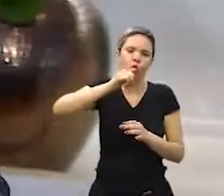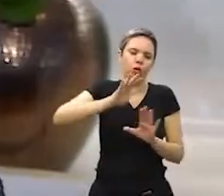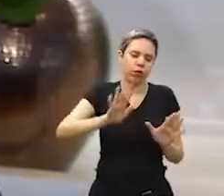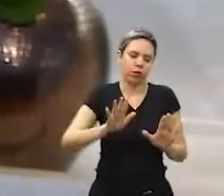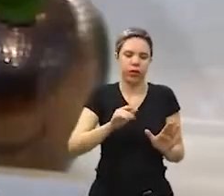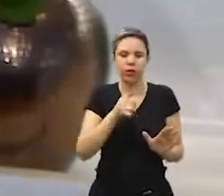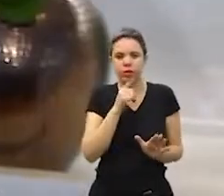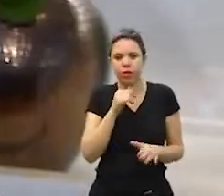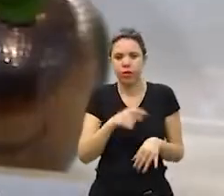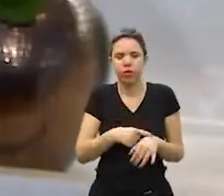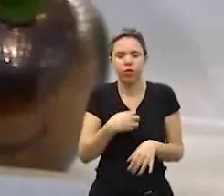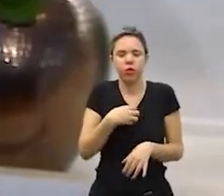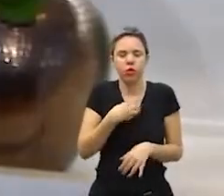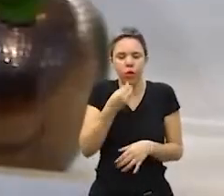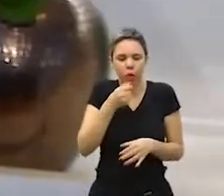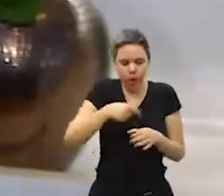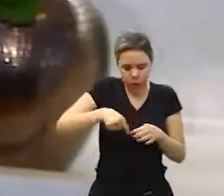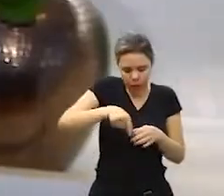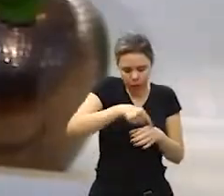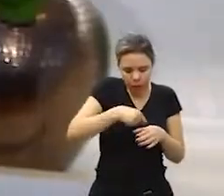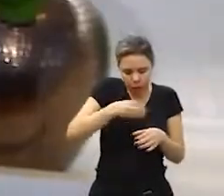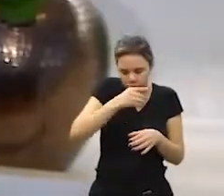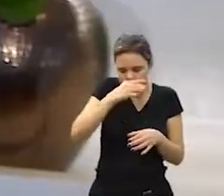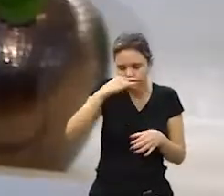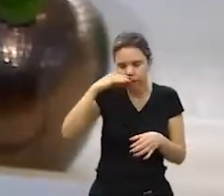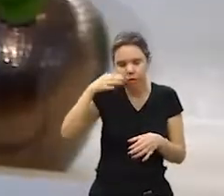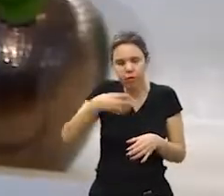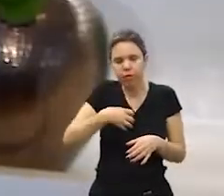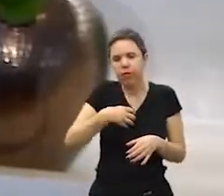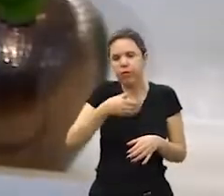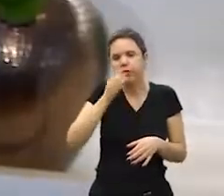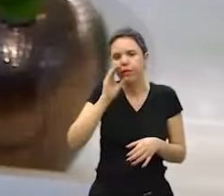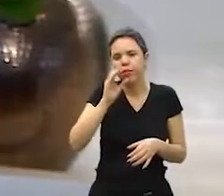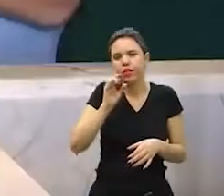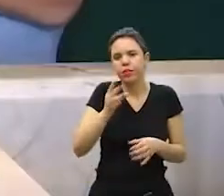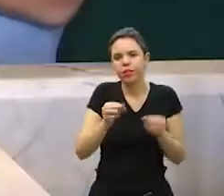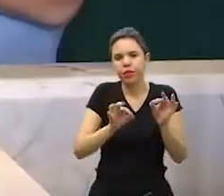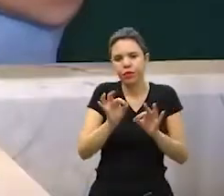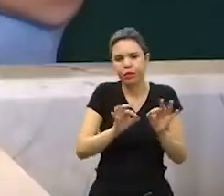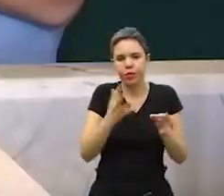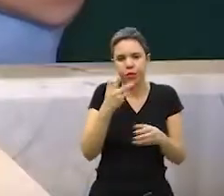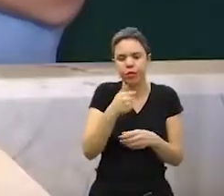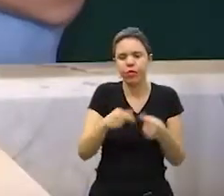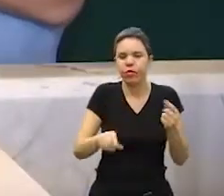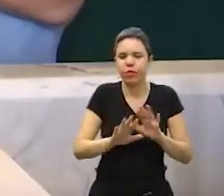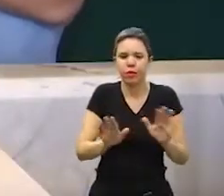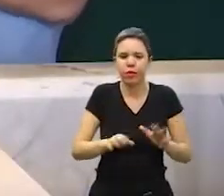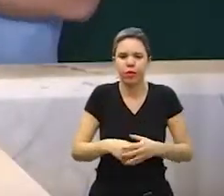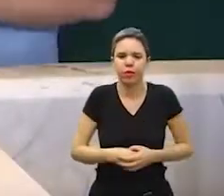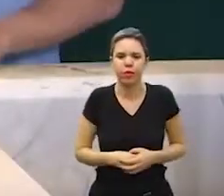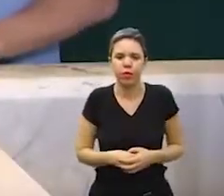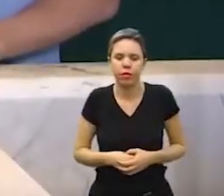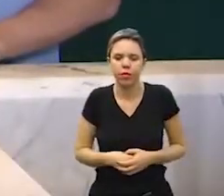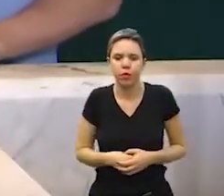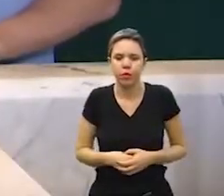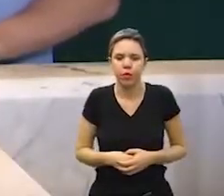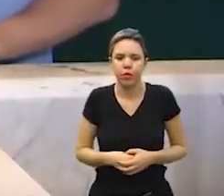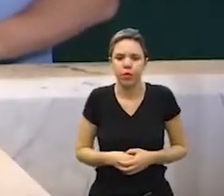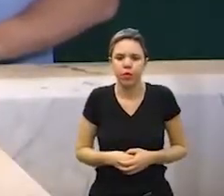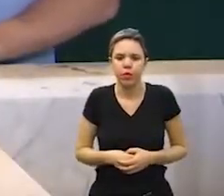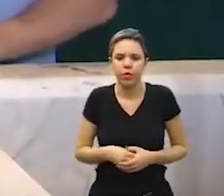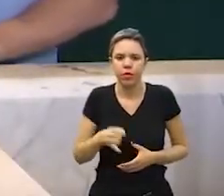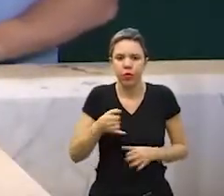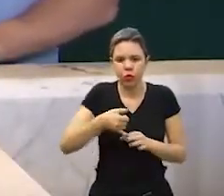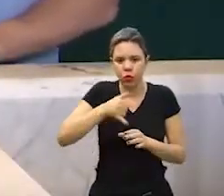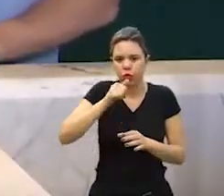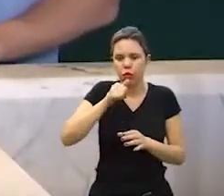toma, você sente na borda do copo todo esse aroma. Às vezes só você colocar ali bonitinho, ele não vai soltar todo esse aroma. Ainda mais,